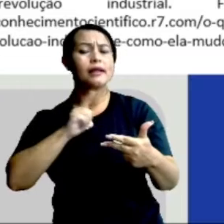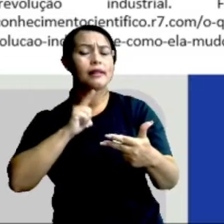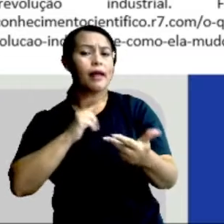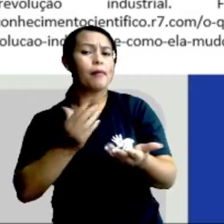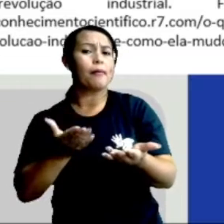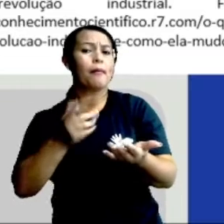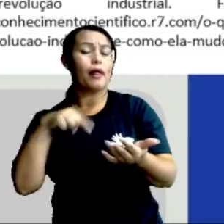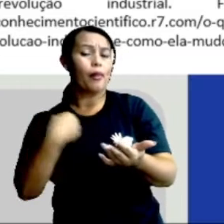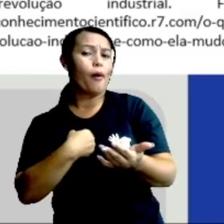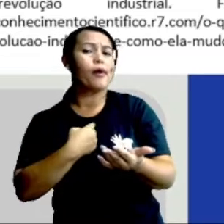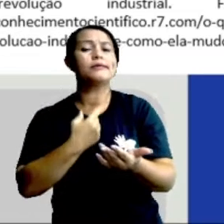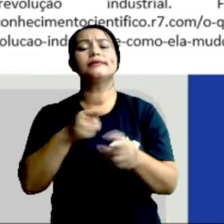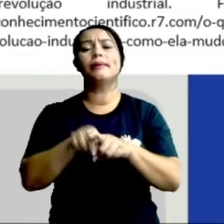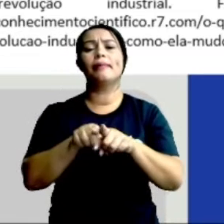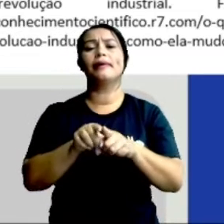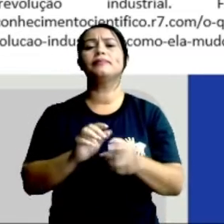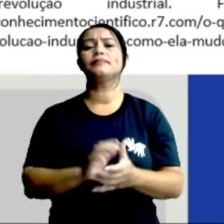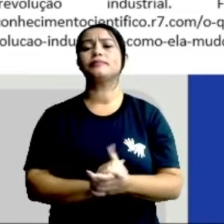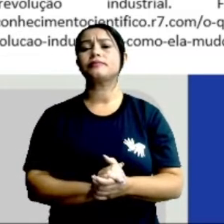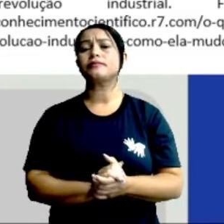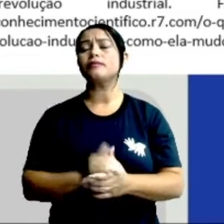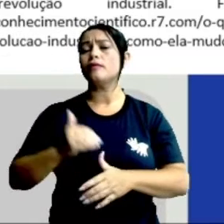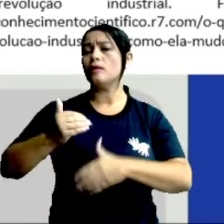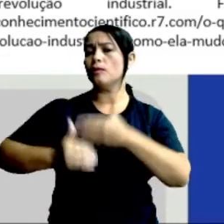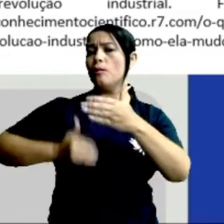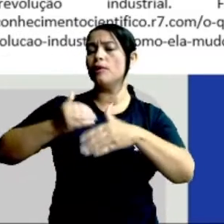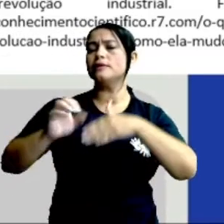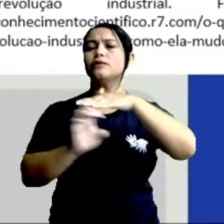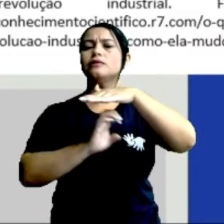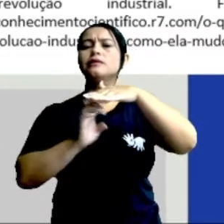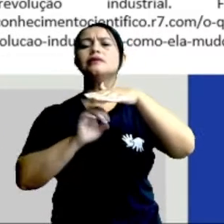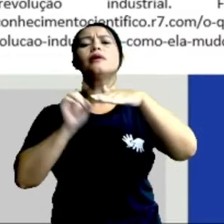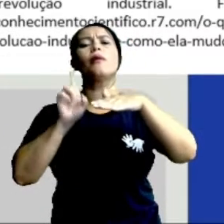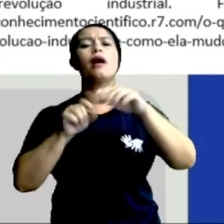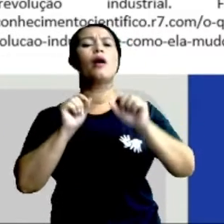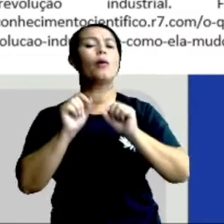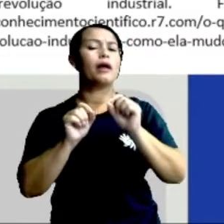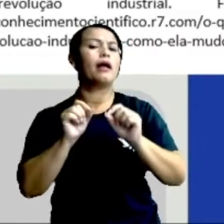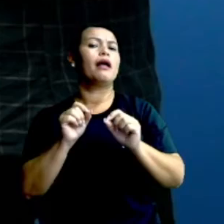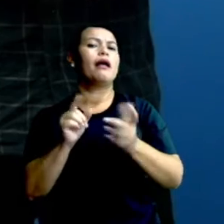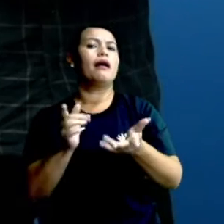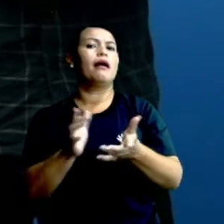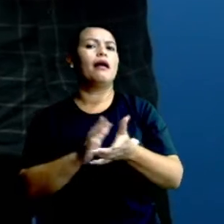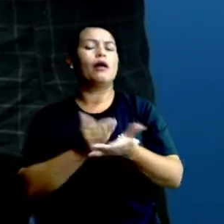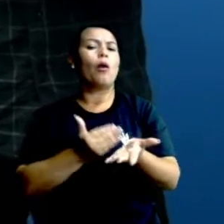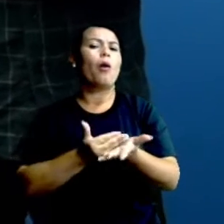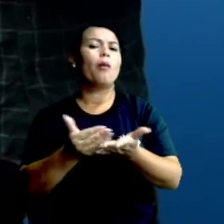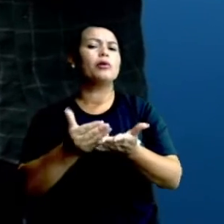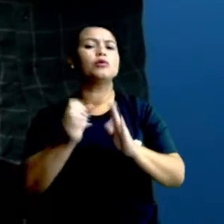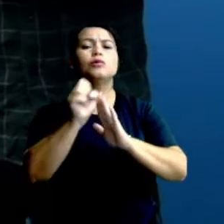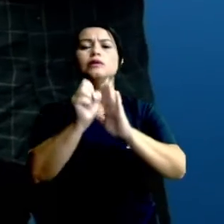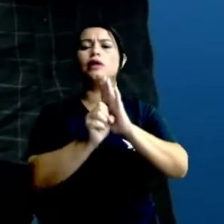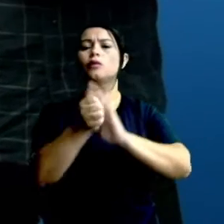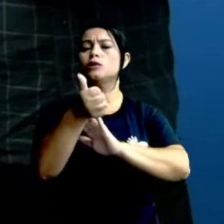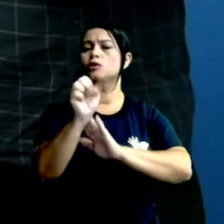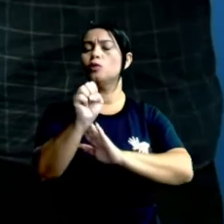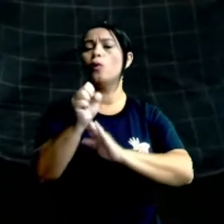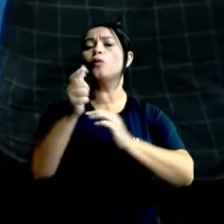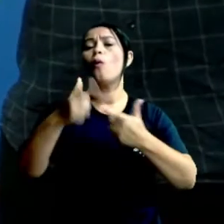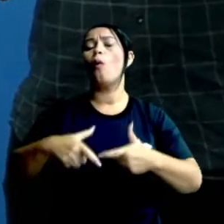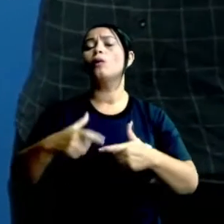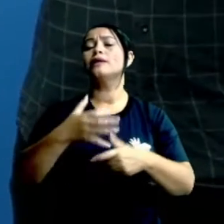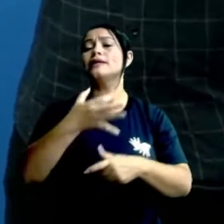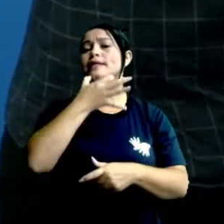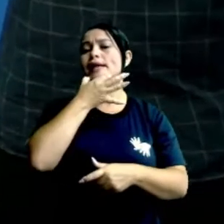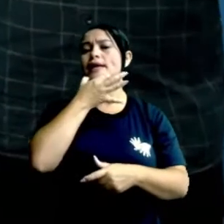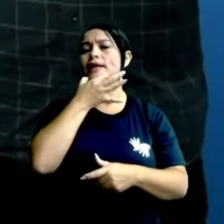ou indiretamente por nós, né? O processo de industrialização ele é bem antigo, ele começou, na verdade, no século XVIII, na Inglaterra, que